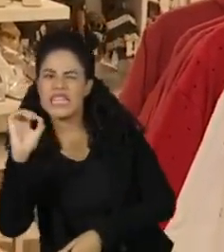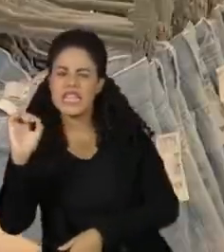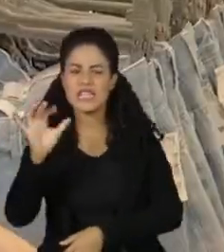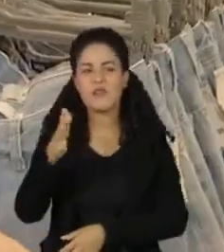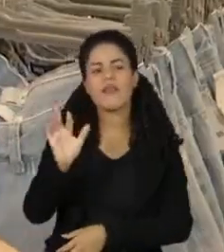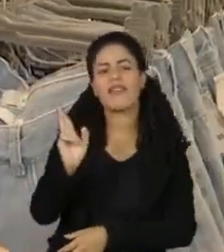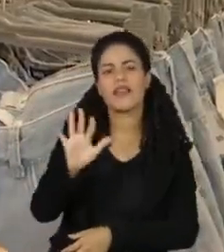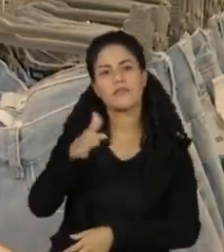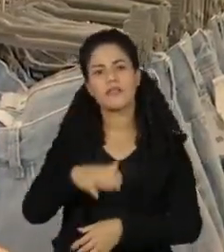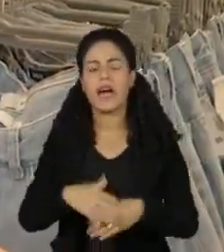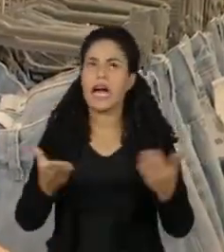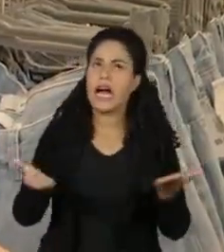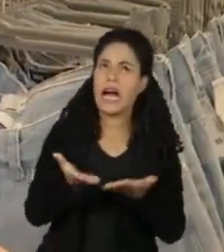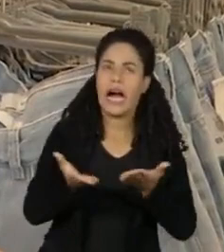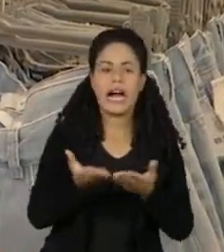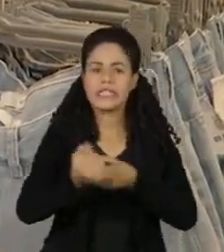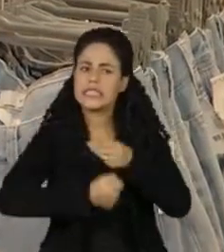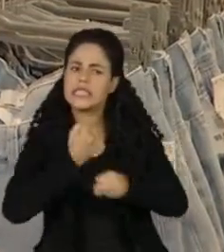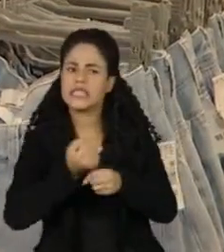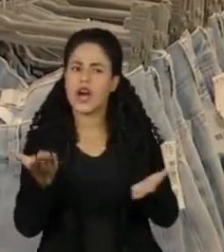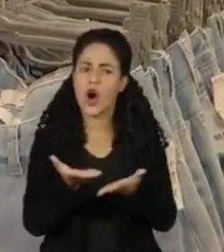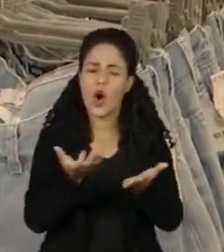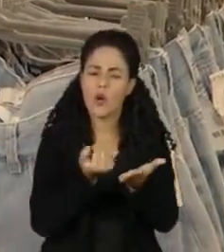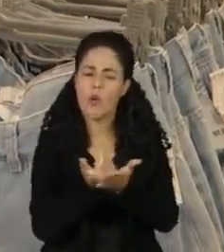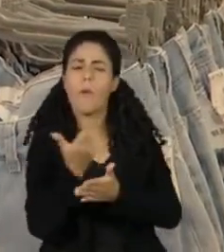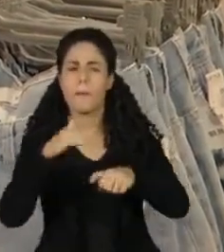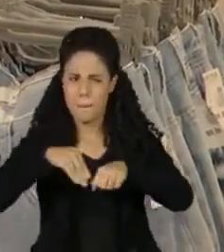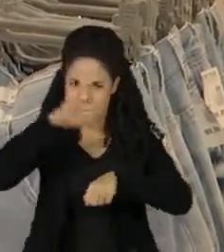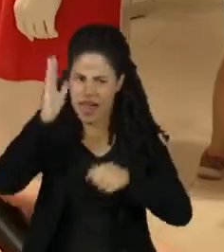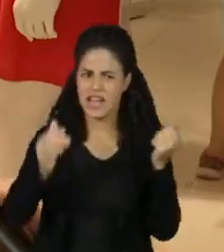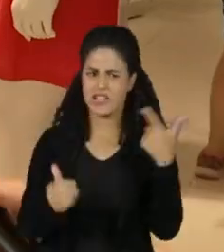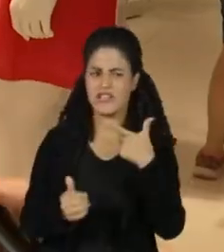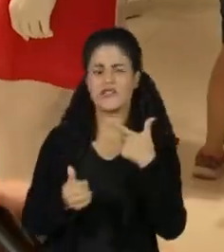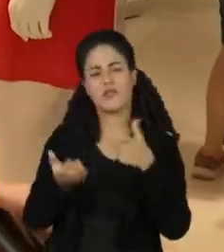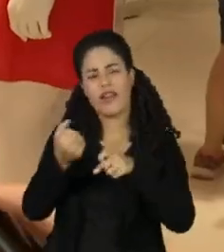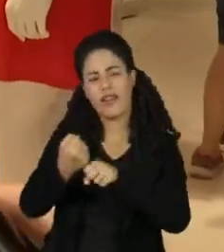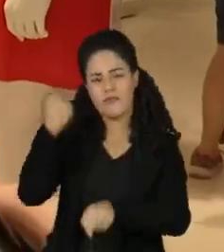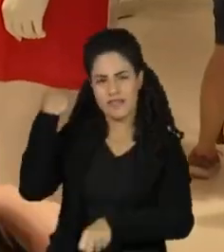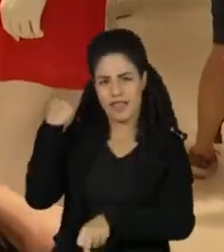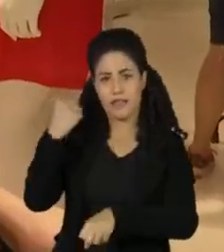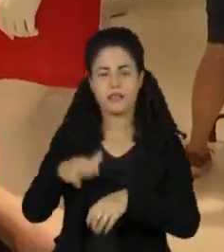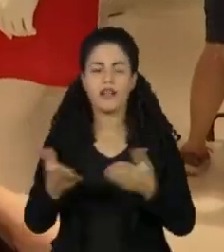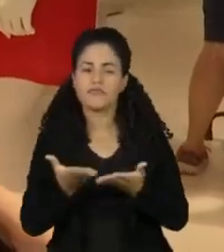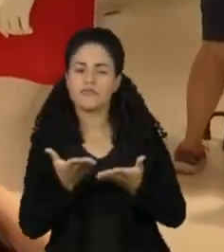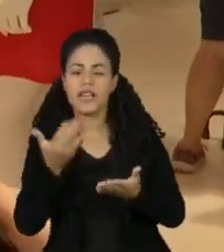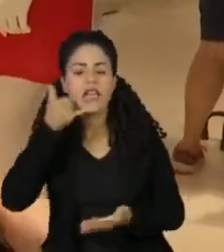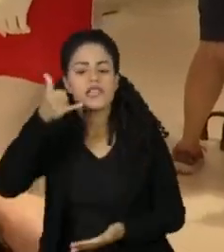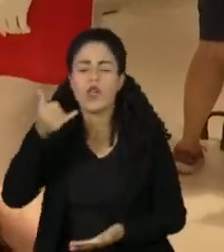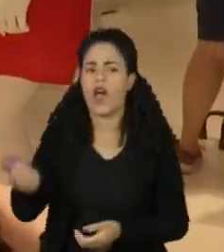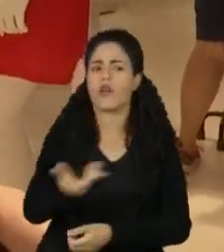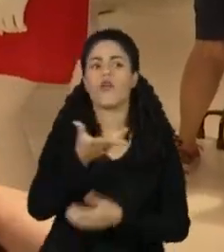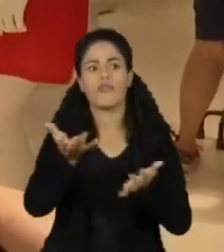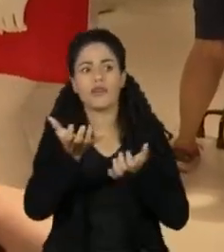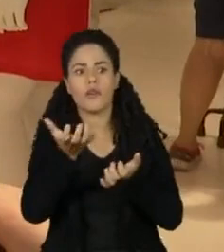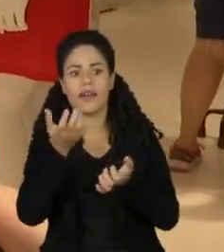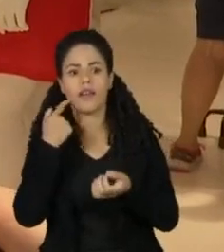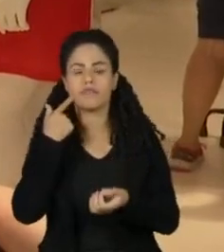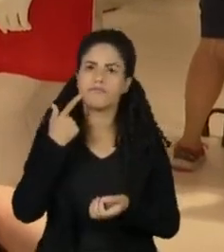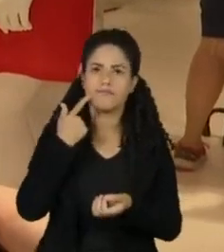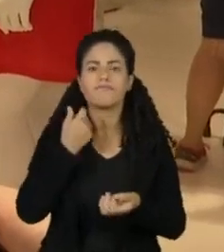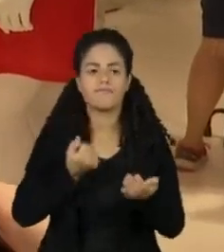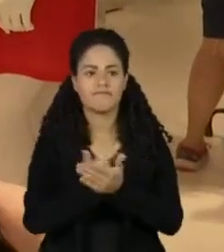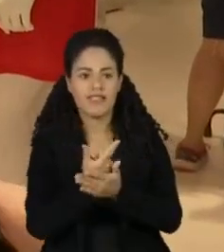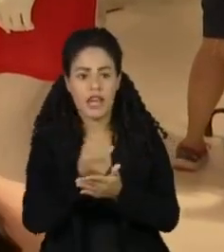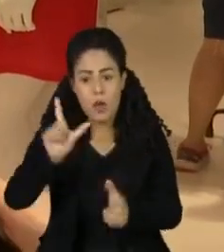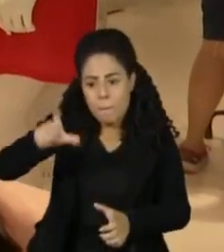350, hein? Ah, esse ano eu acho que eu consegui comprar mais que o ano passado. O meu neto precisa de um celular novo, que eu vou jogar no